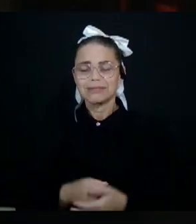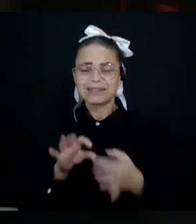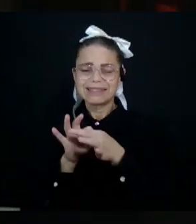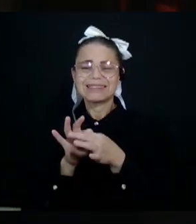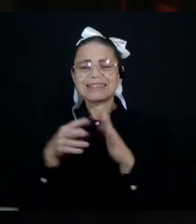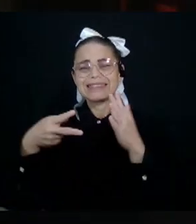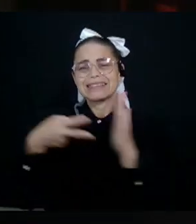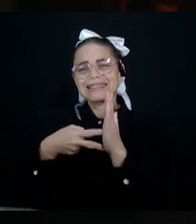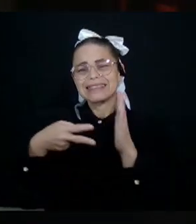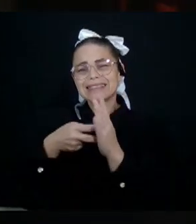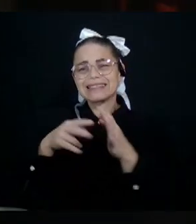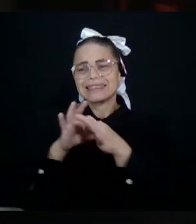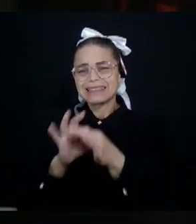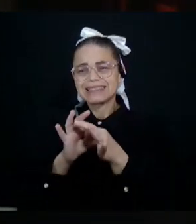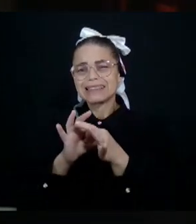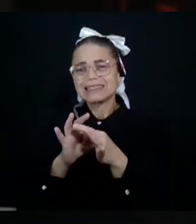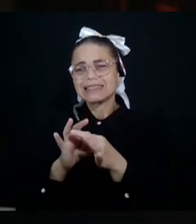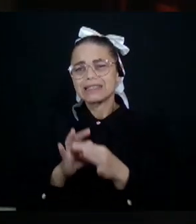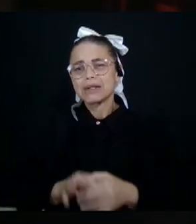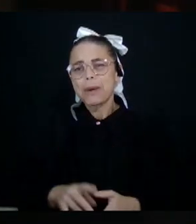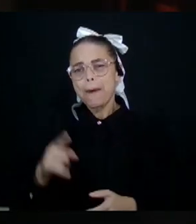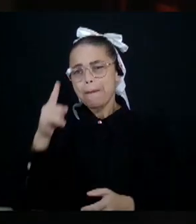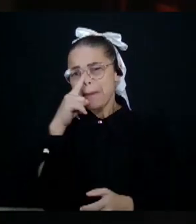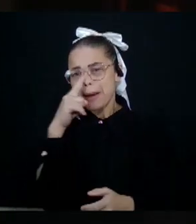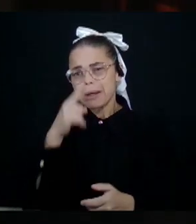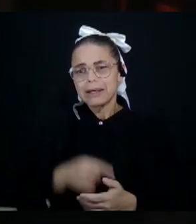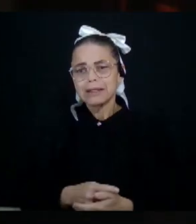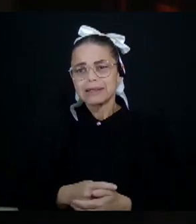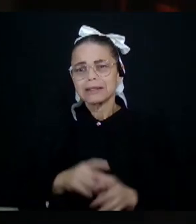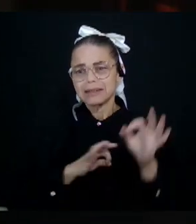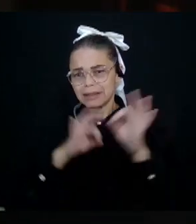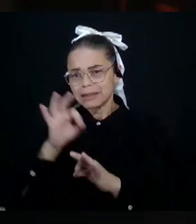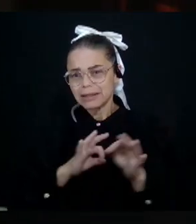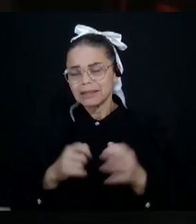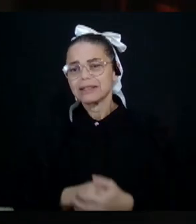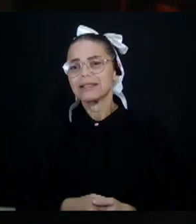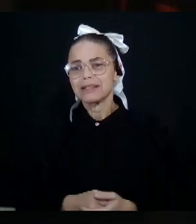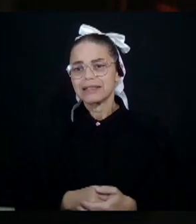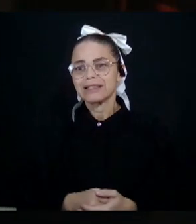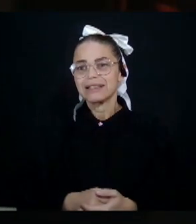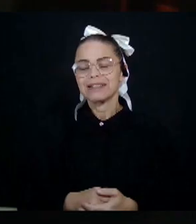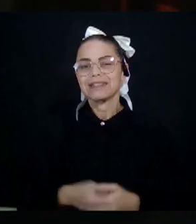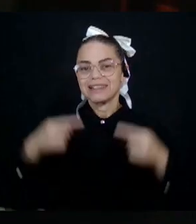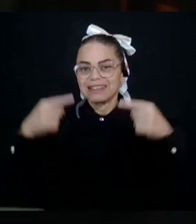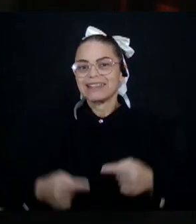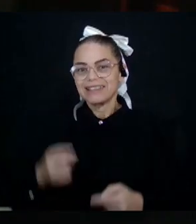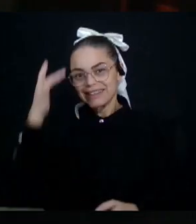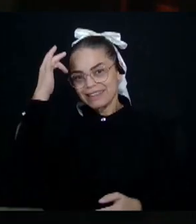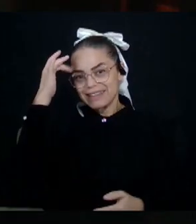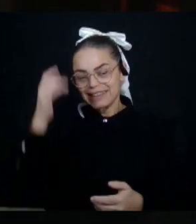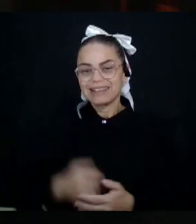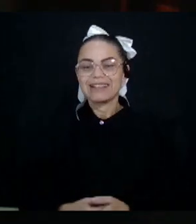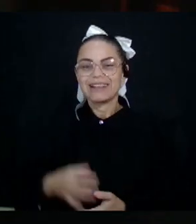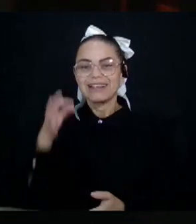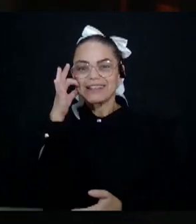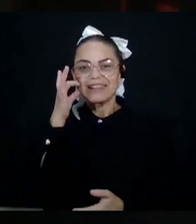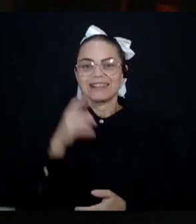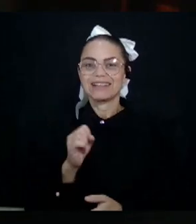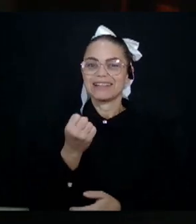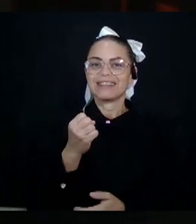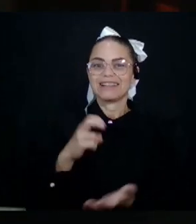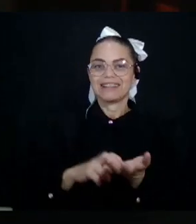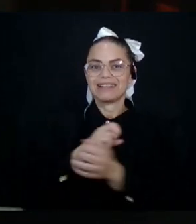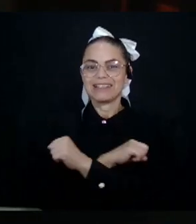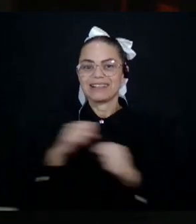nossa mente está preparada para isso? Vamos falar sobre esses desafios amanhã, ao vivo, a partir das 8 da manhã, em mais uma edição